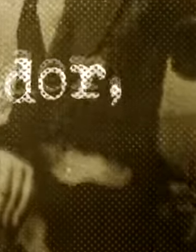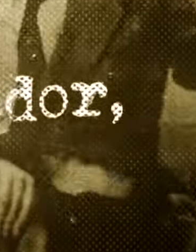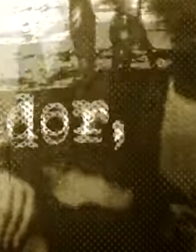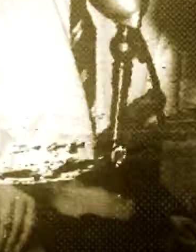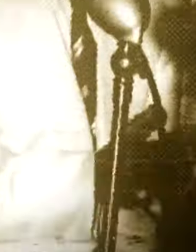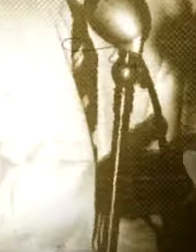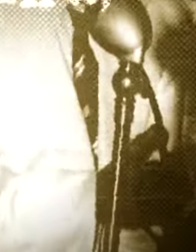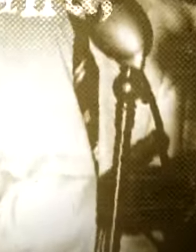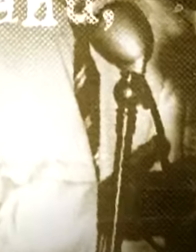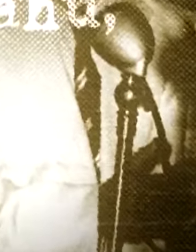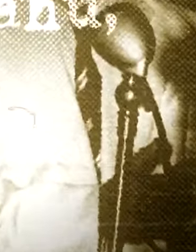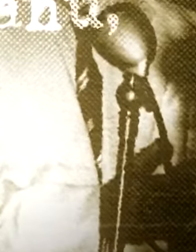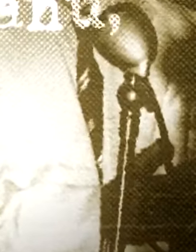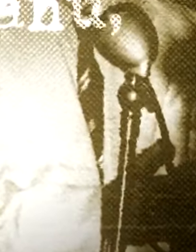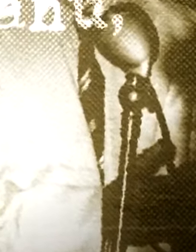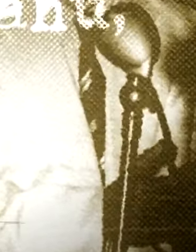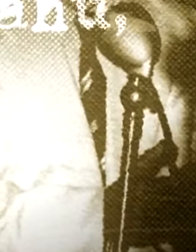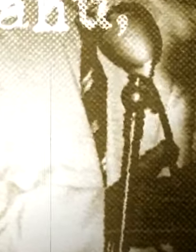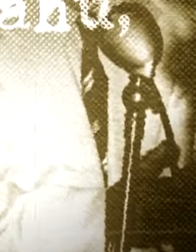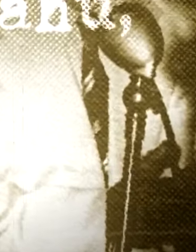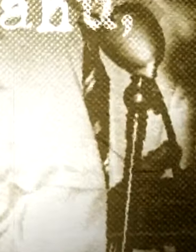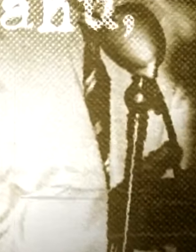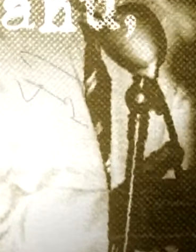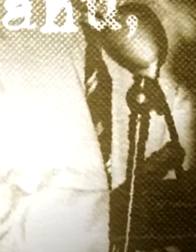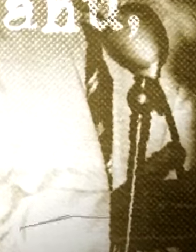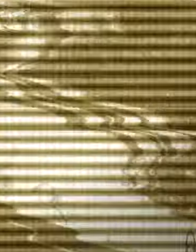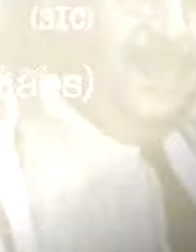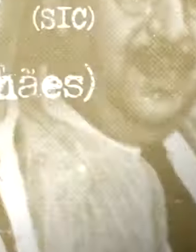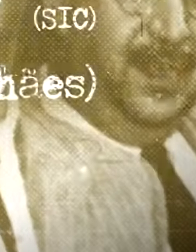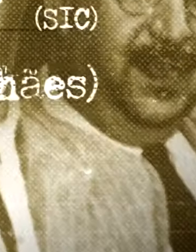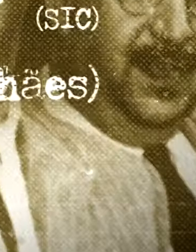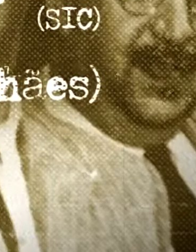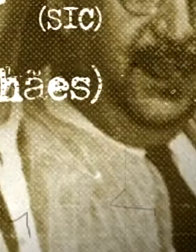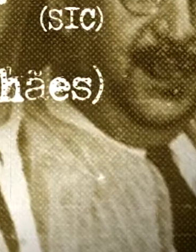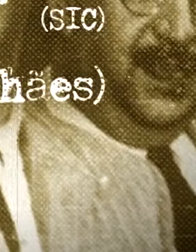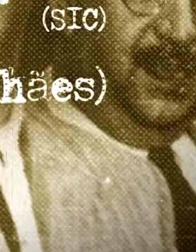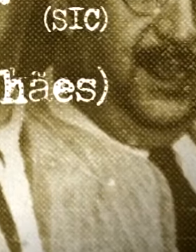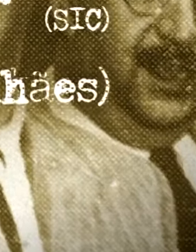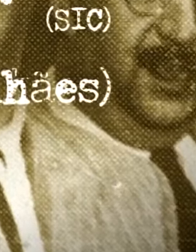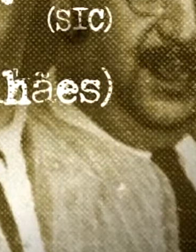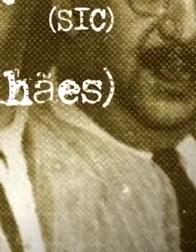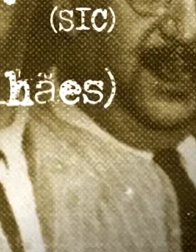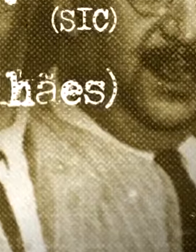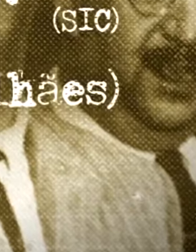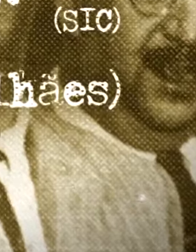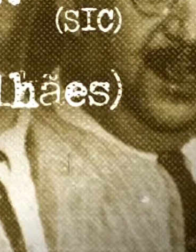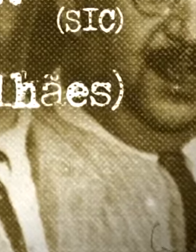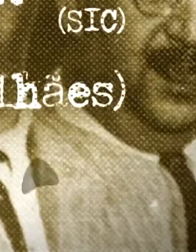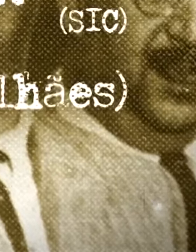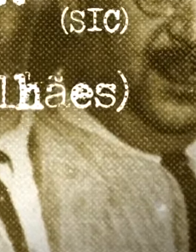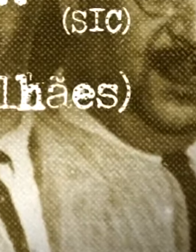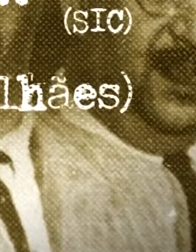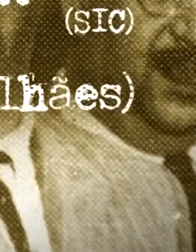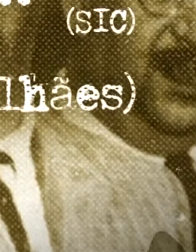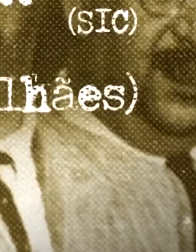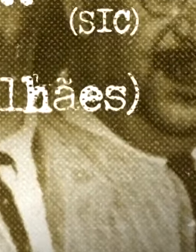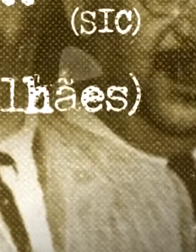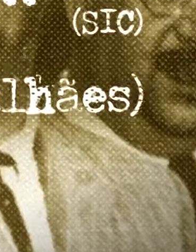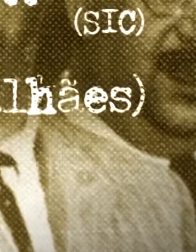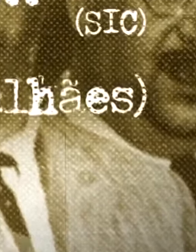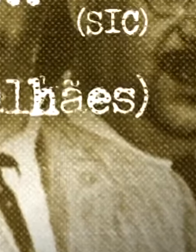vereador, presidente da Câmara Municipal de Jaú, prefeito daquela cidade, deputado